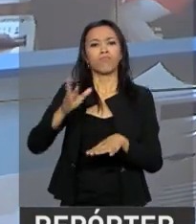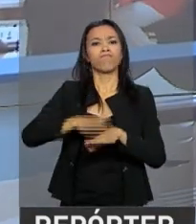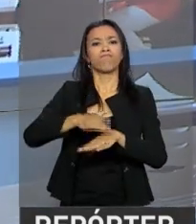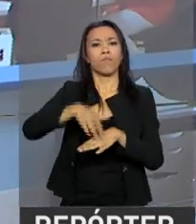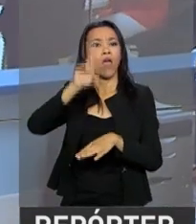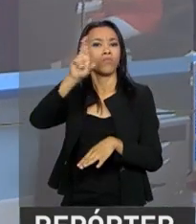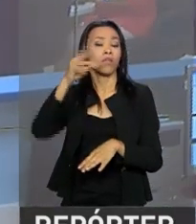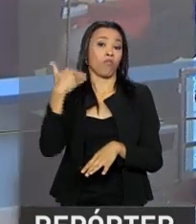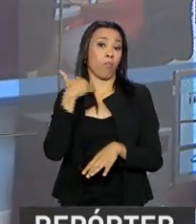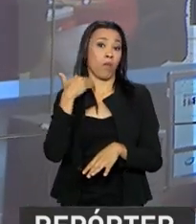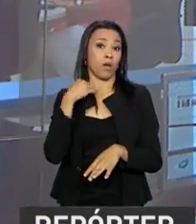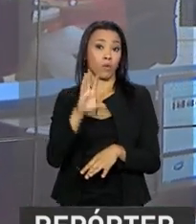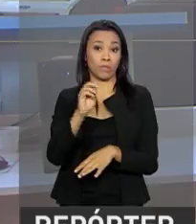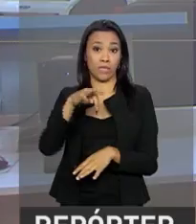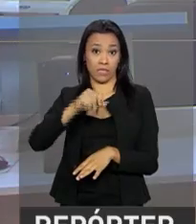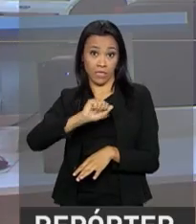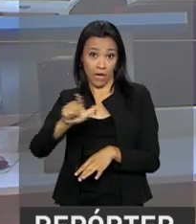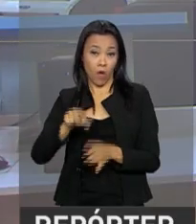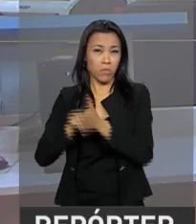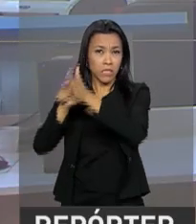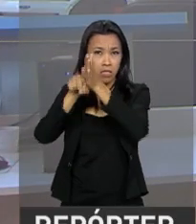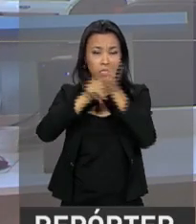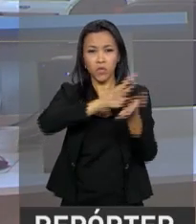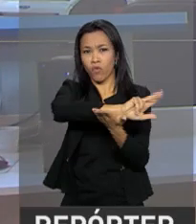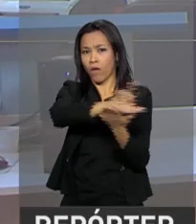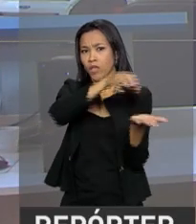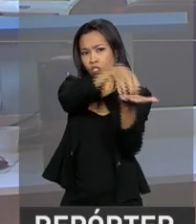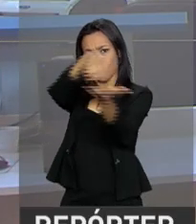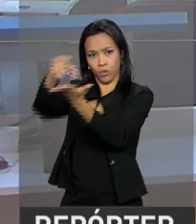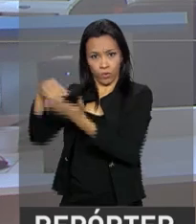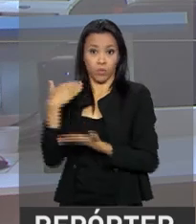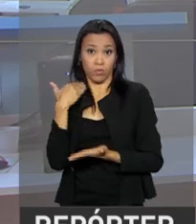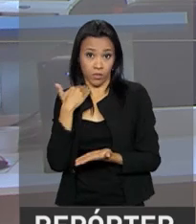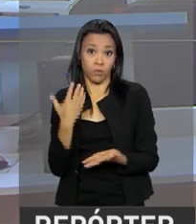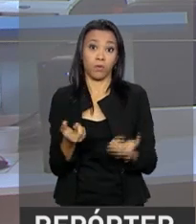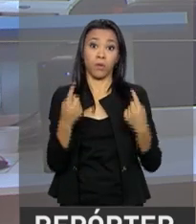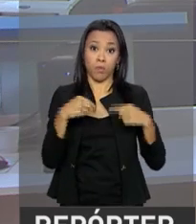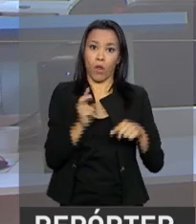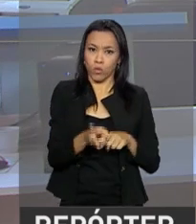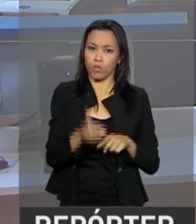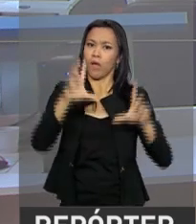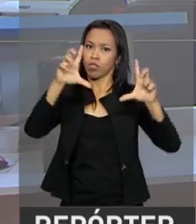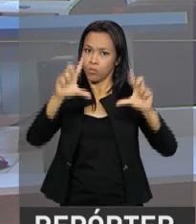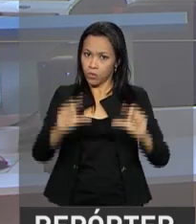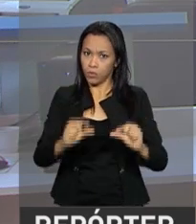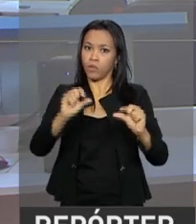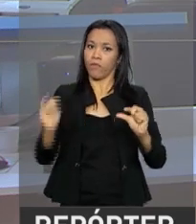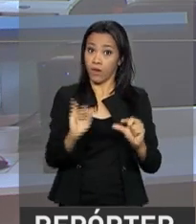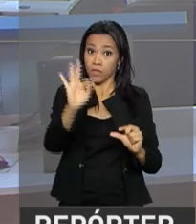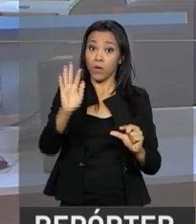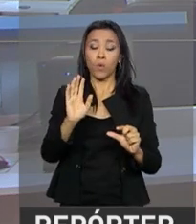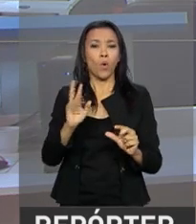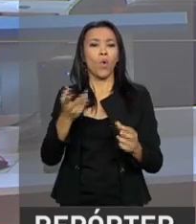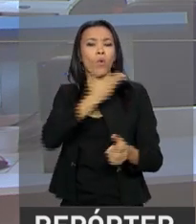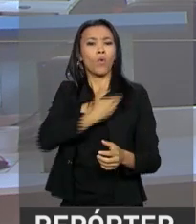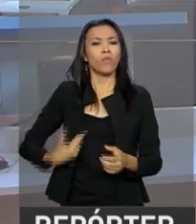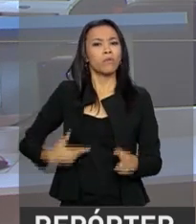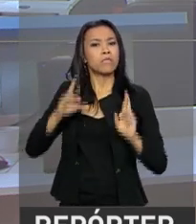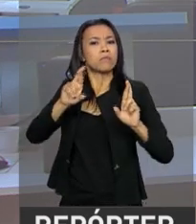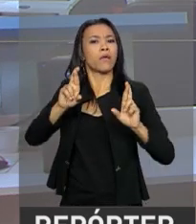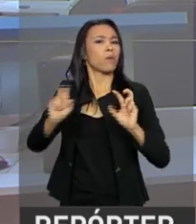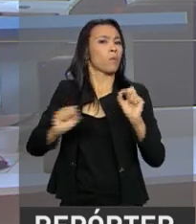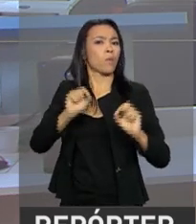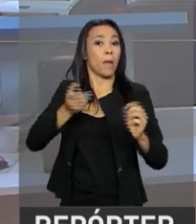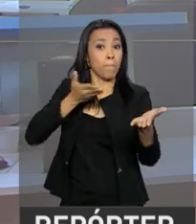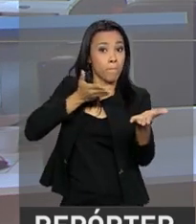100 instituições financeiras. E para que a inflação continue caindo e a economia volte a crescer, o governo espera a aprovação